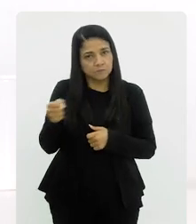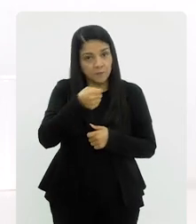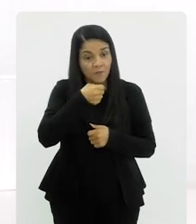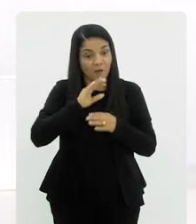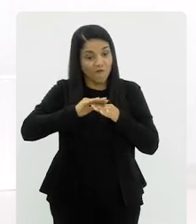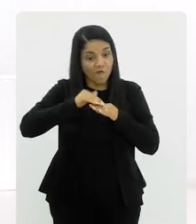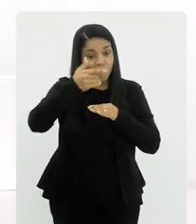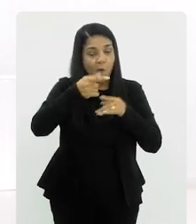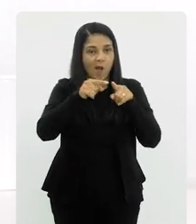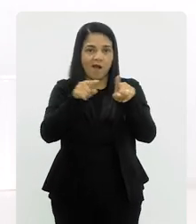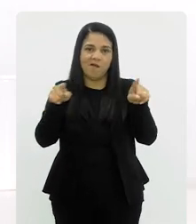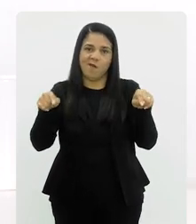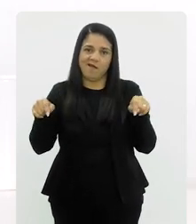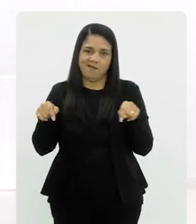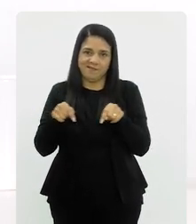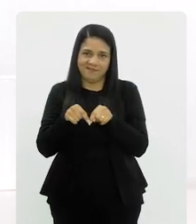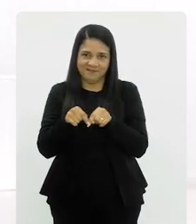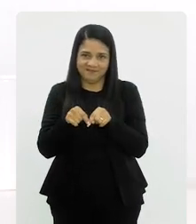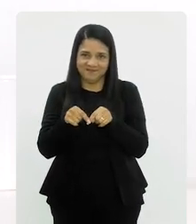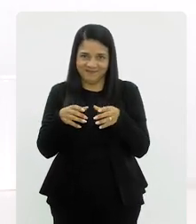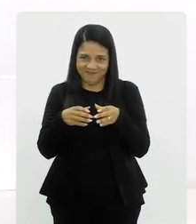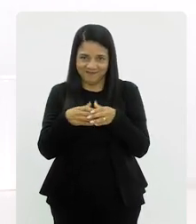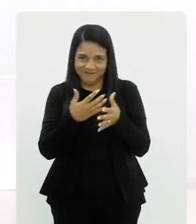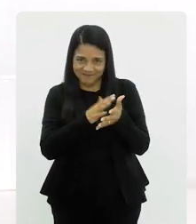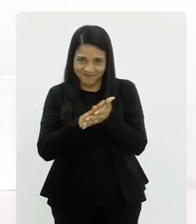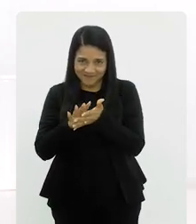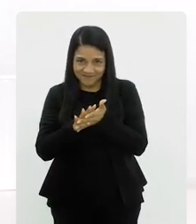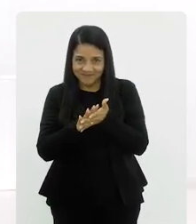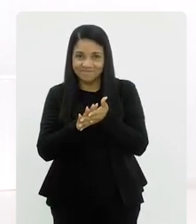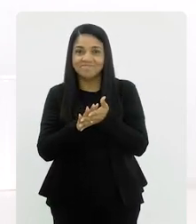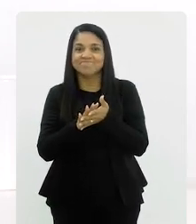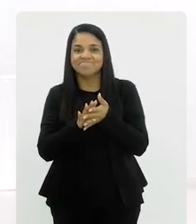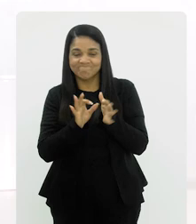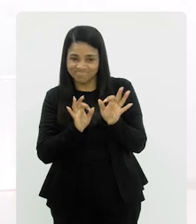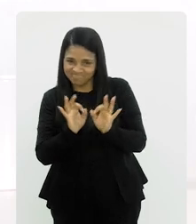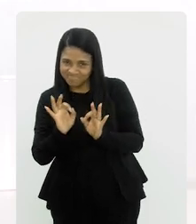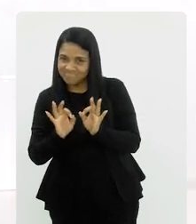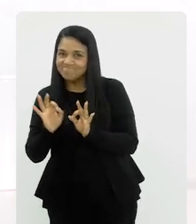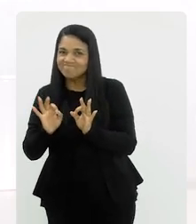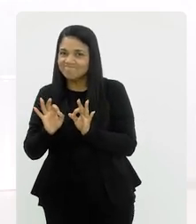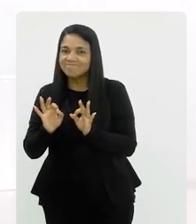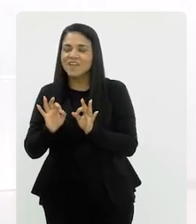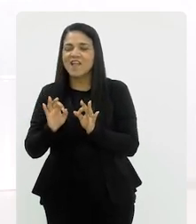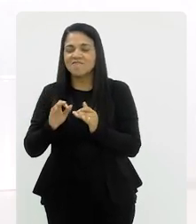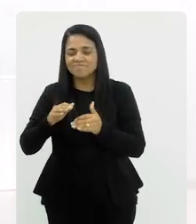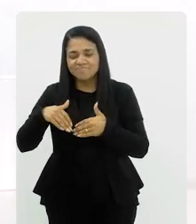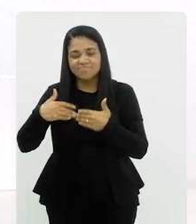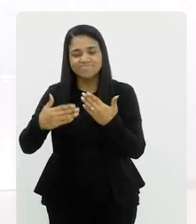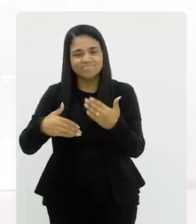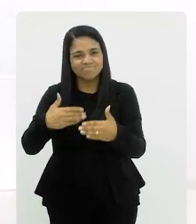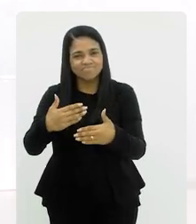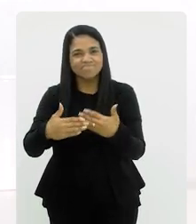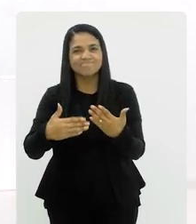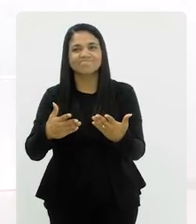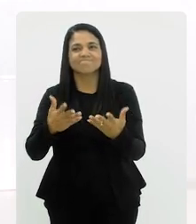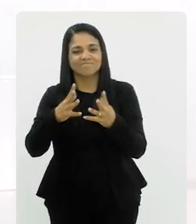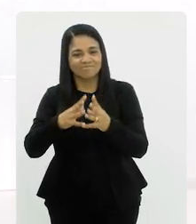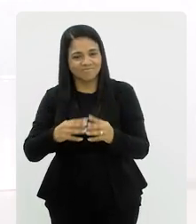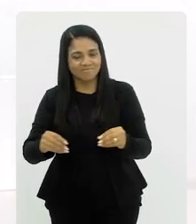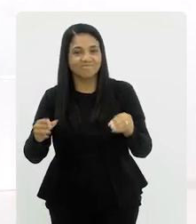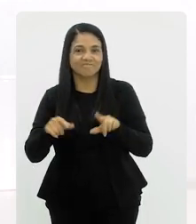beber, mas tem que beber fora da quadra. Olha que... Né? Então, assim, tem todos esses meandros. Mas, com o tempo, isso foi